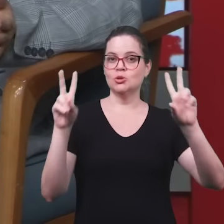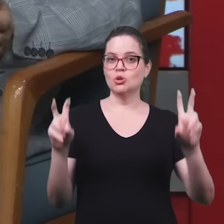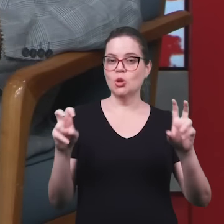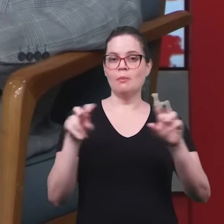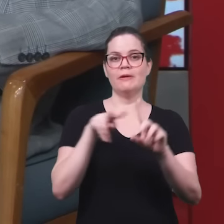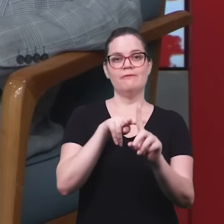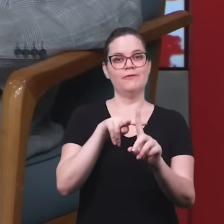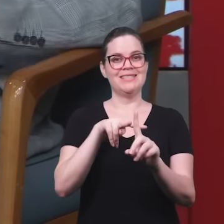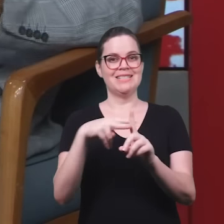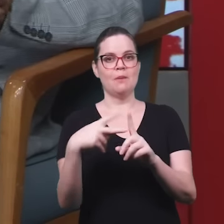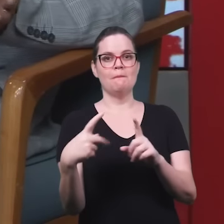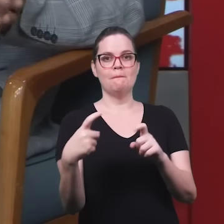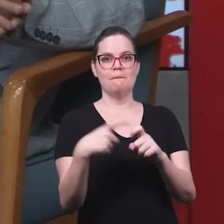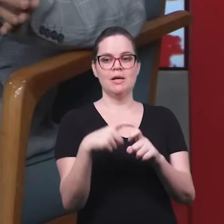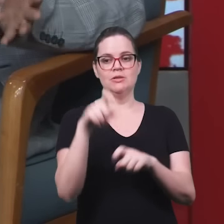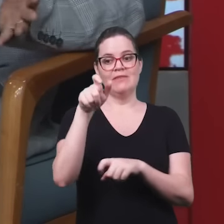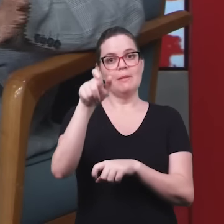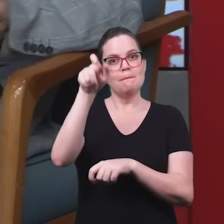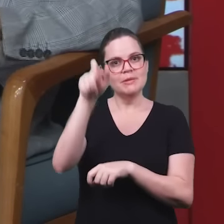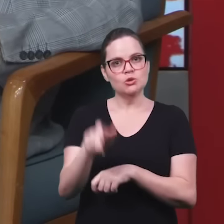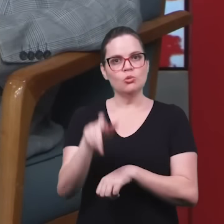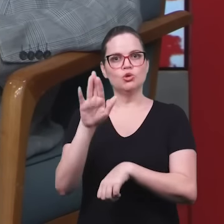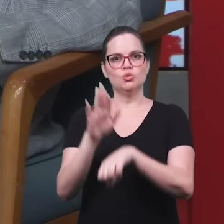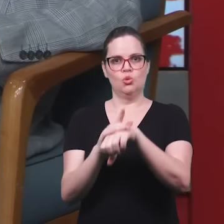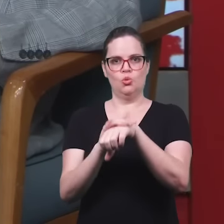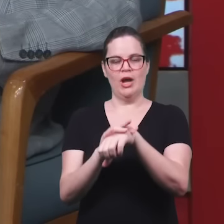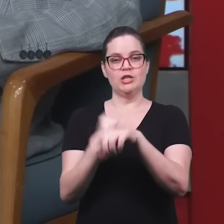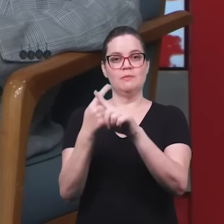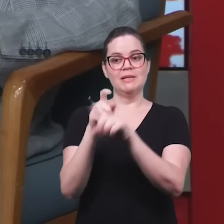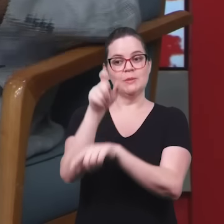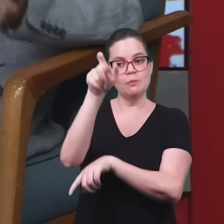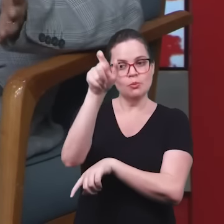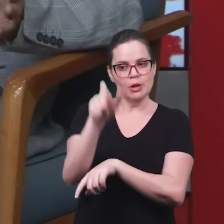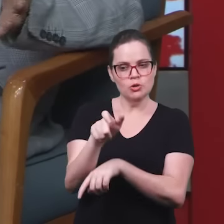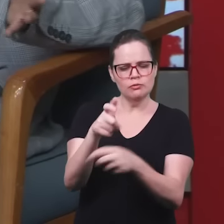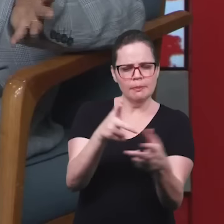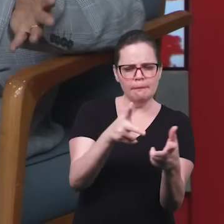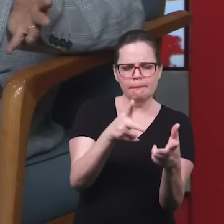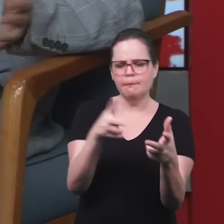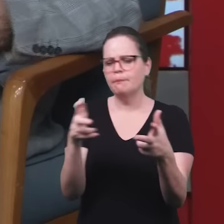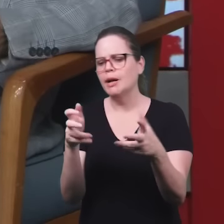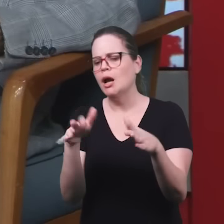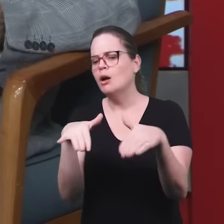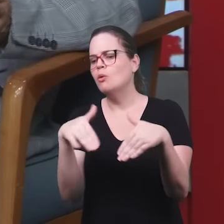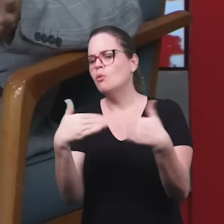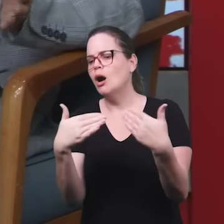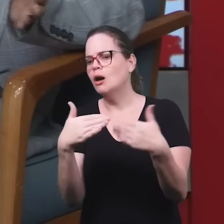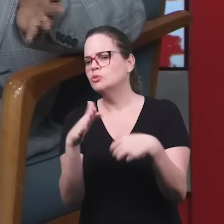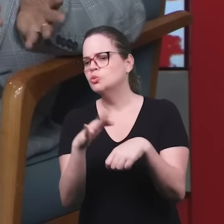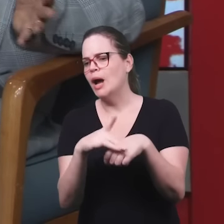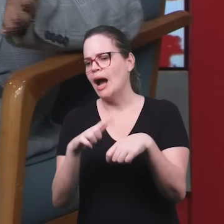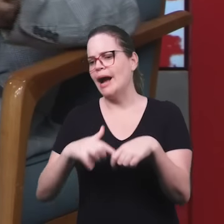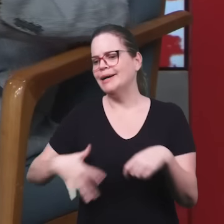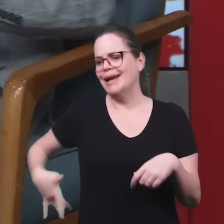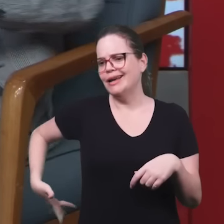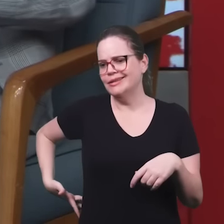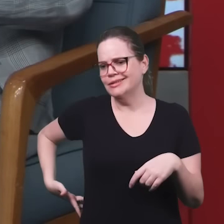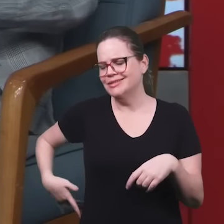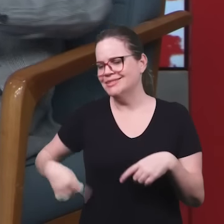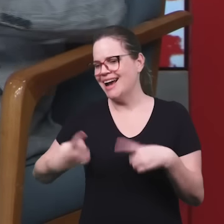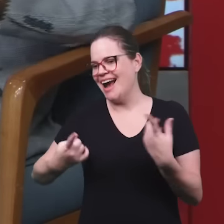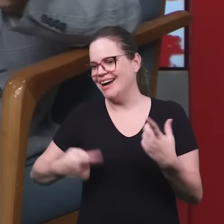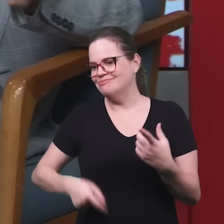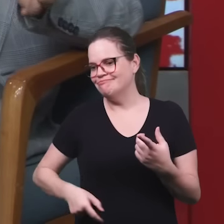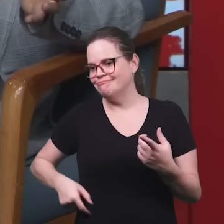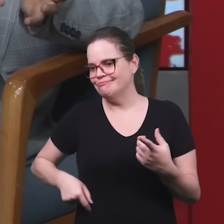doente, mas você vai localizar na pessoa essa doença. Não, ela está com problema renal, está com problema